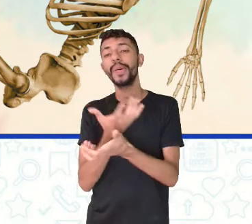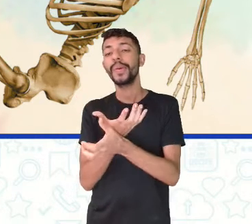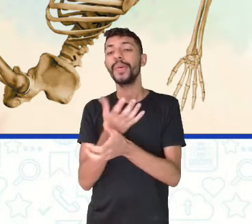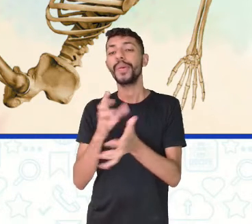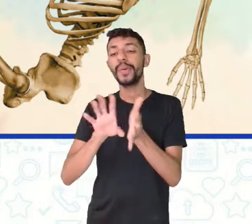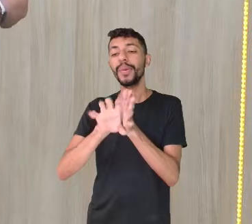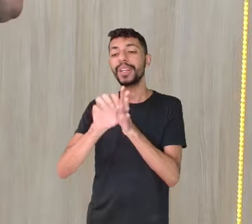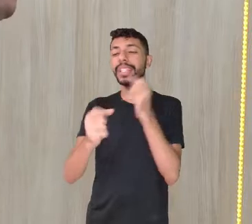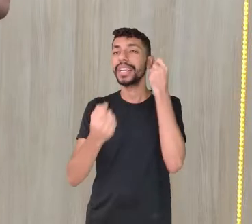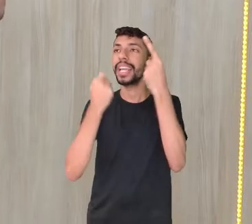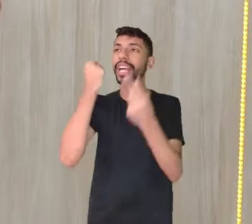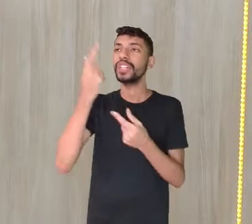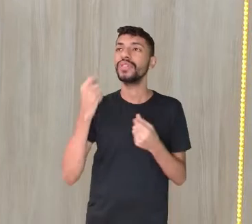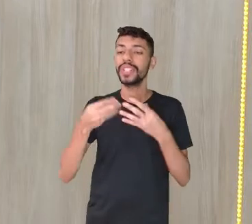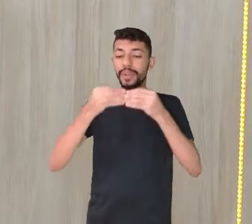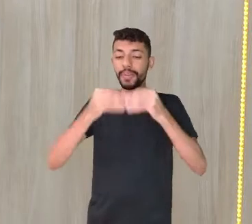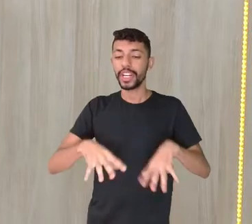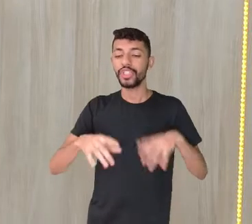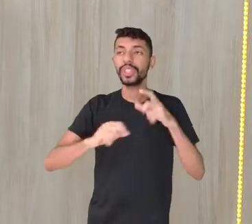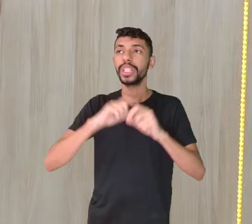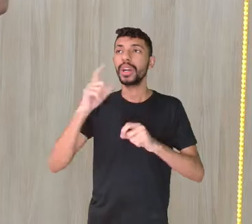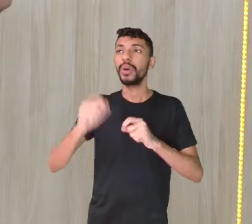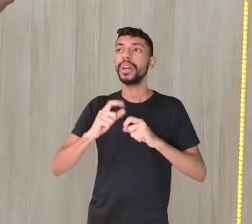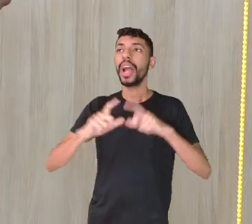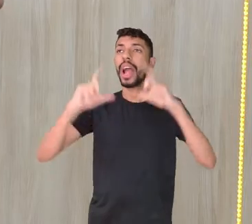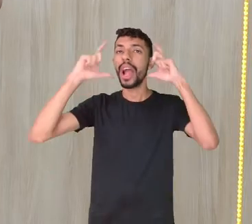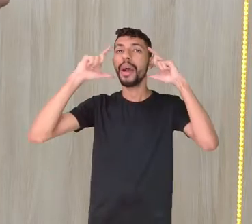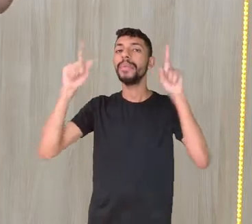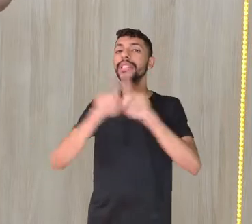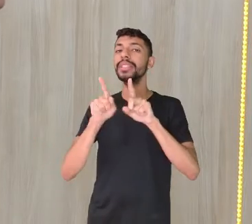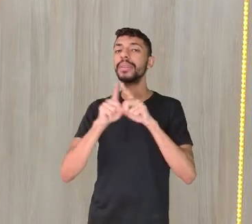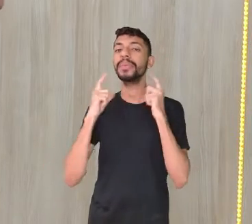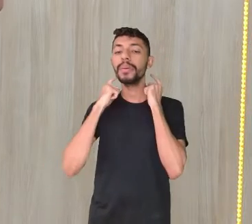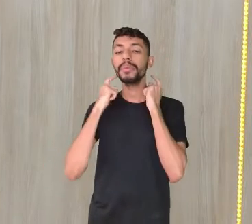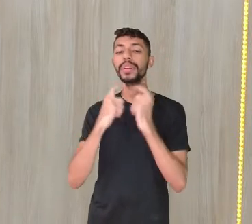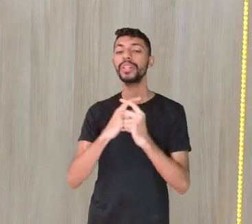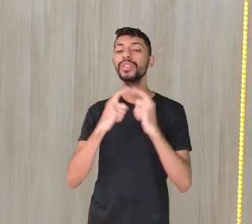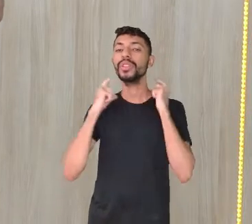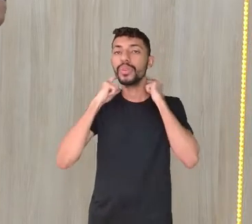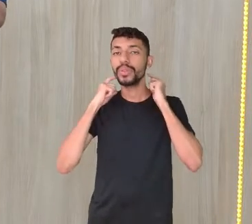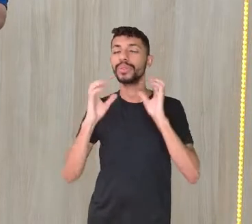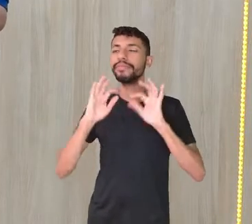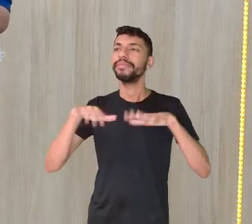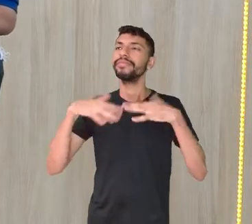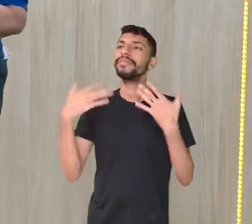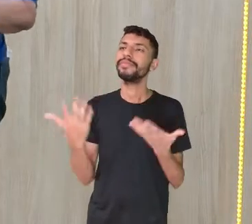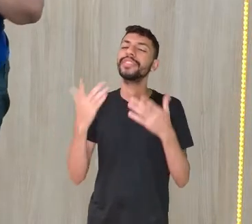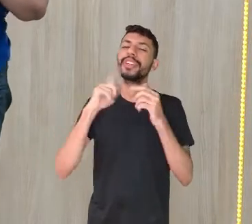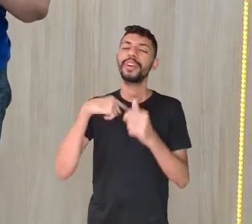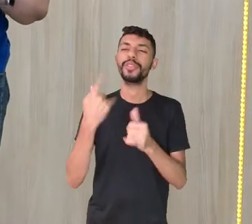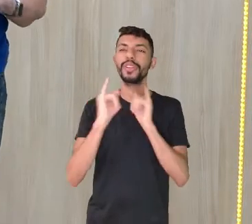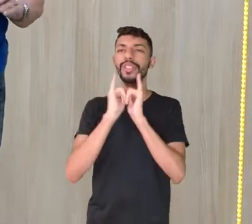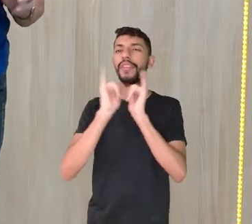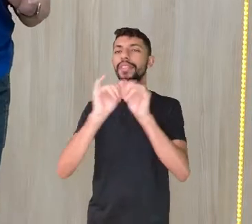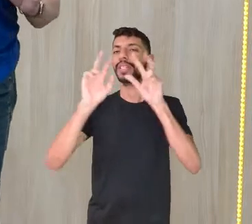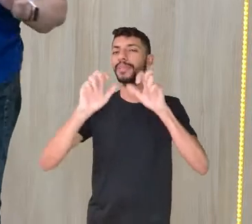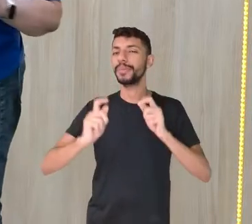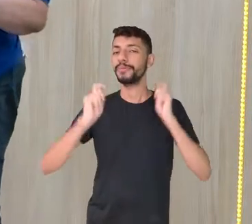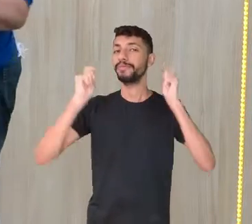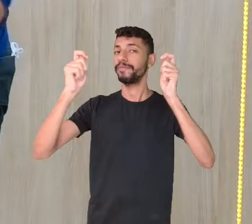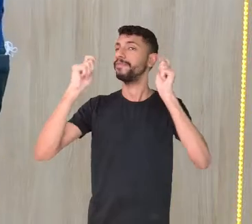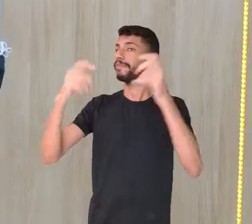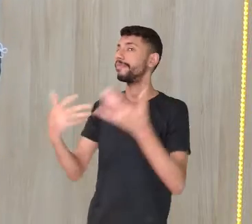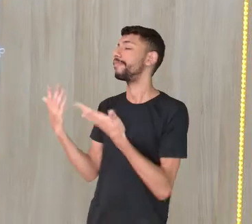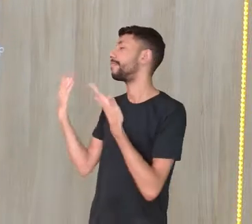o pescoço. Então, esse seria o nosso recadinho em relação aí a essa campanha. O que é que nós vamos